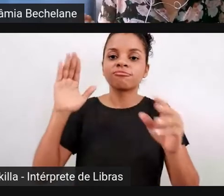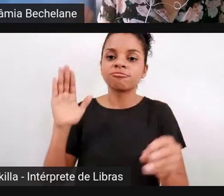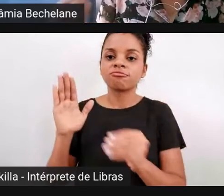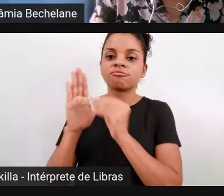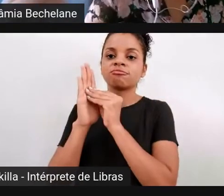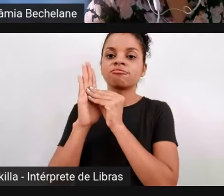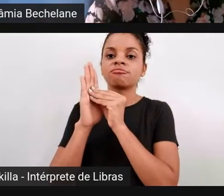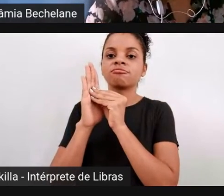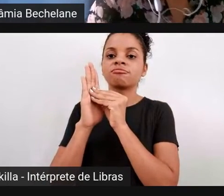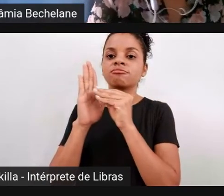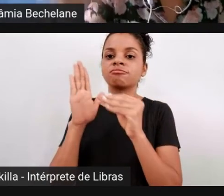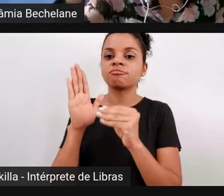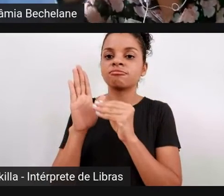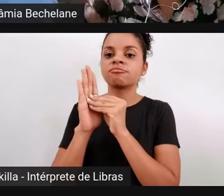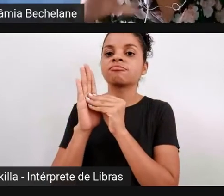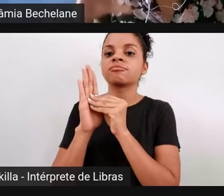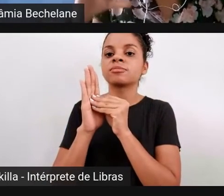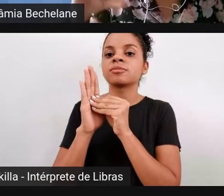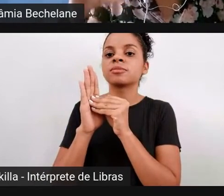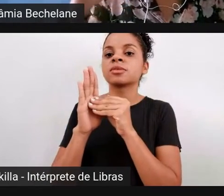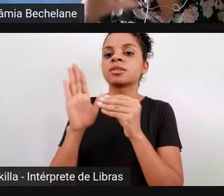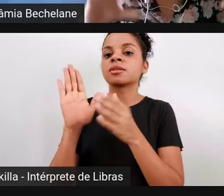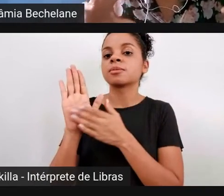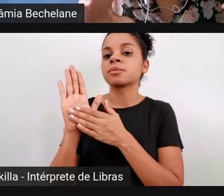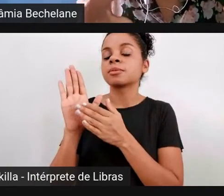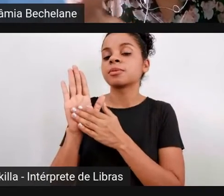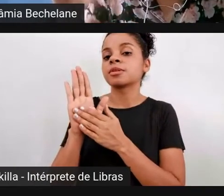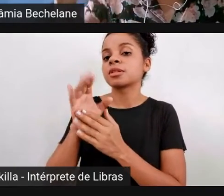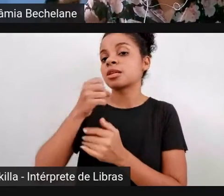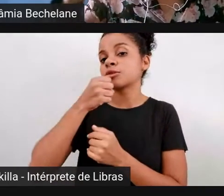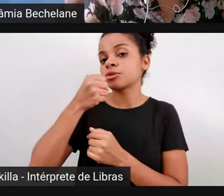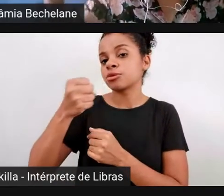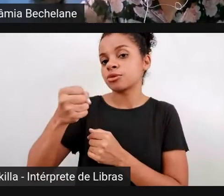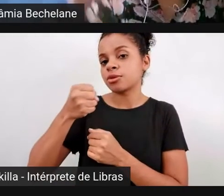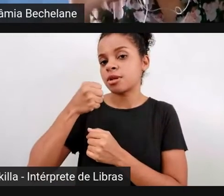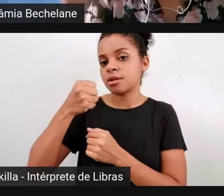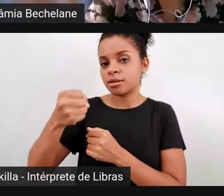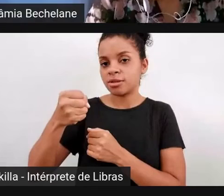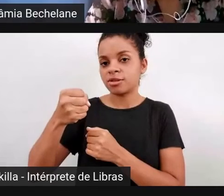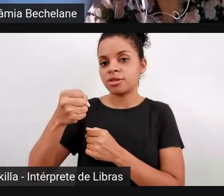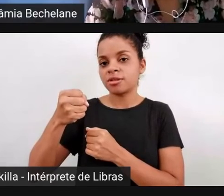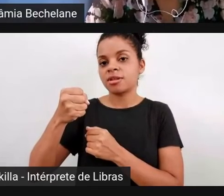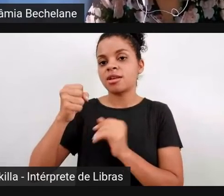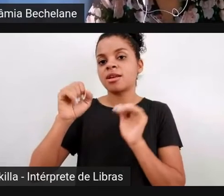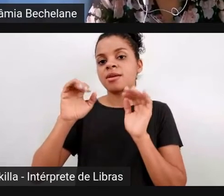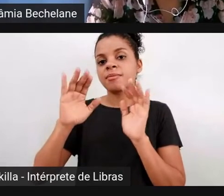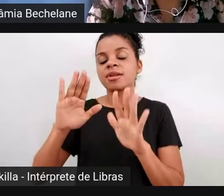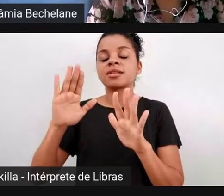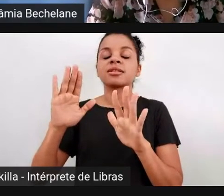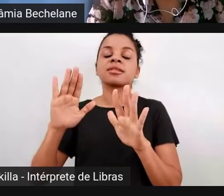via produção jornalística, mas esses mandatos também, por sua vez, fazem